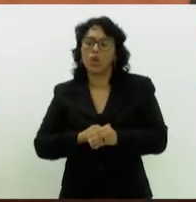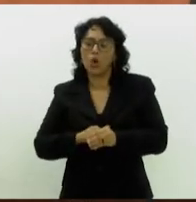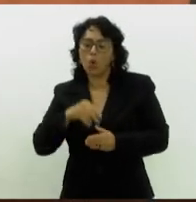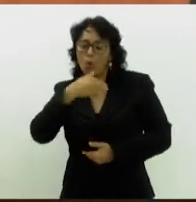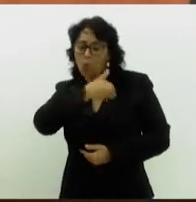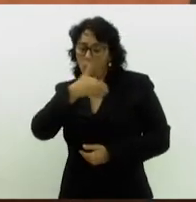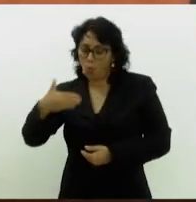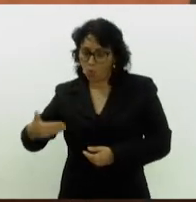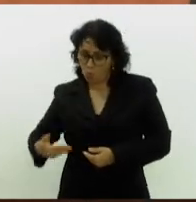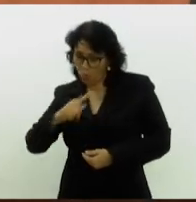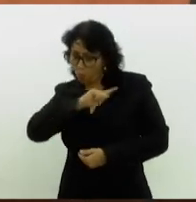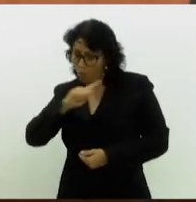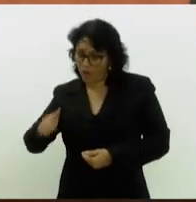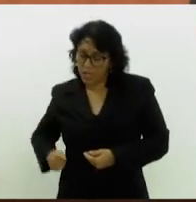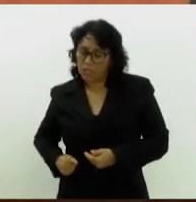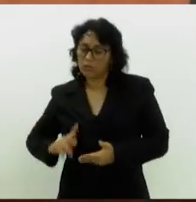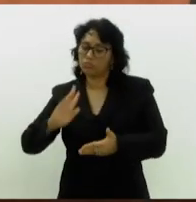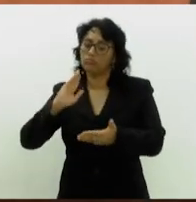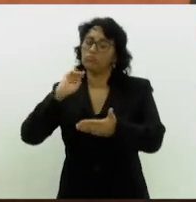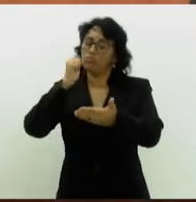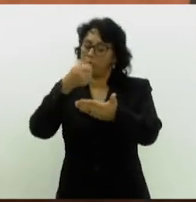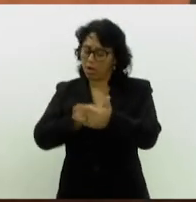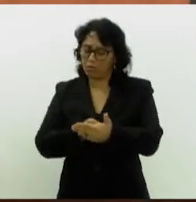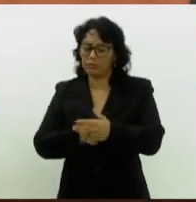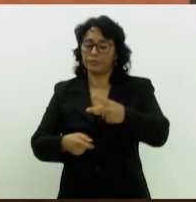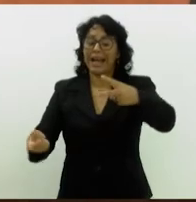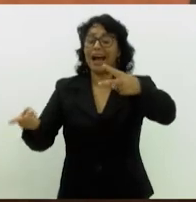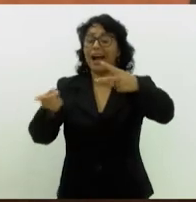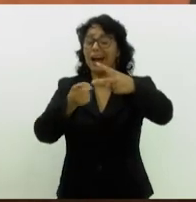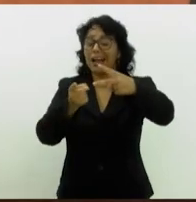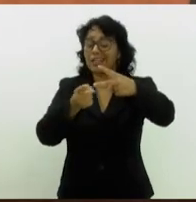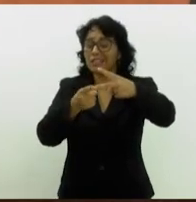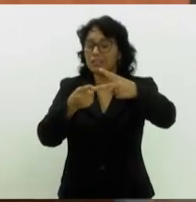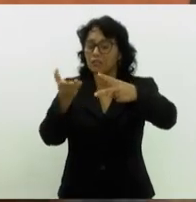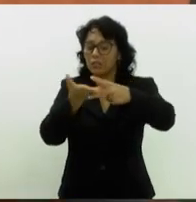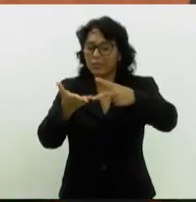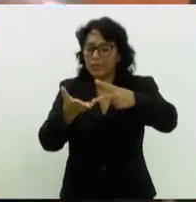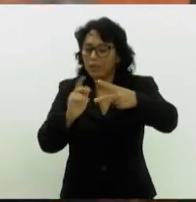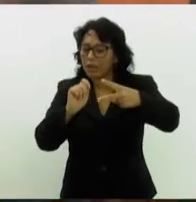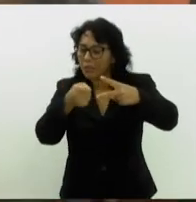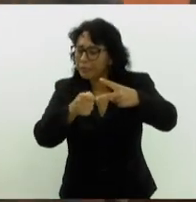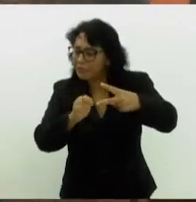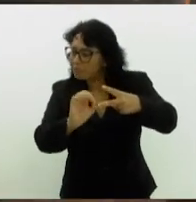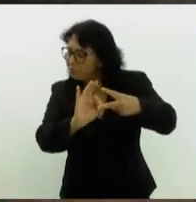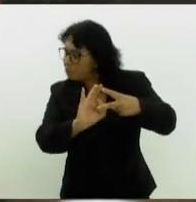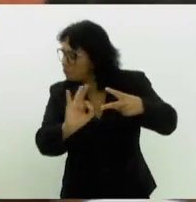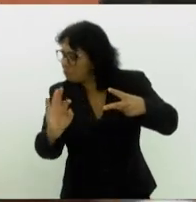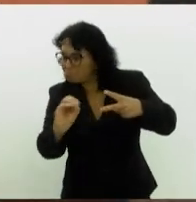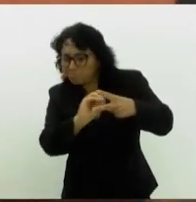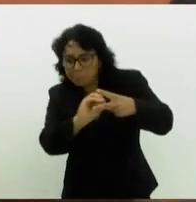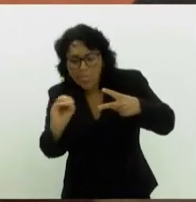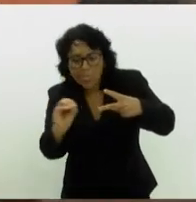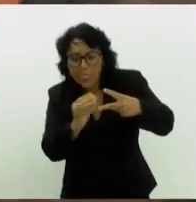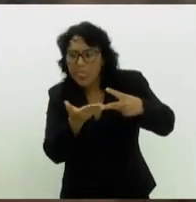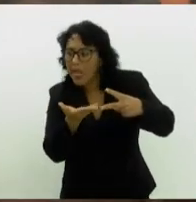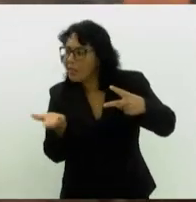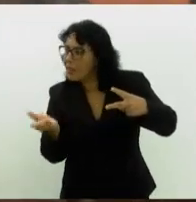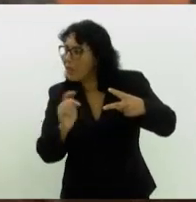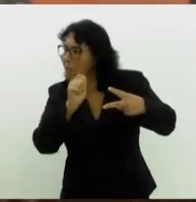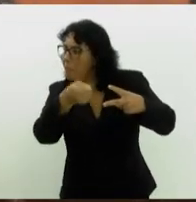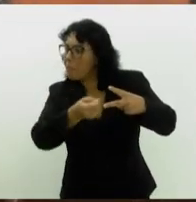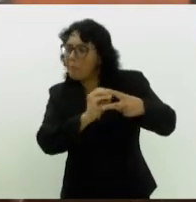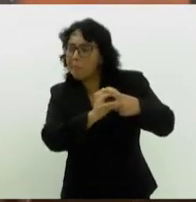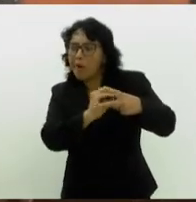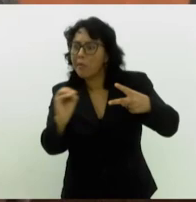redor de 13% a segunda parcela em 2023 ele já não pagou passou o ano da eleição ele já não pagou